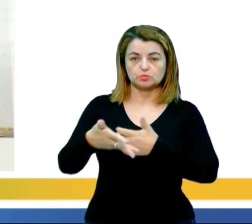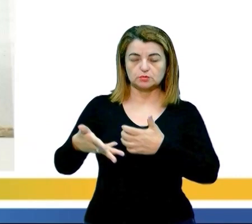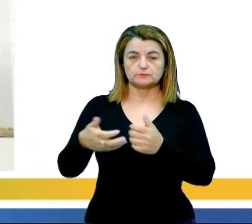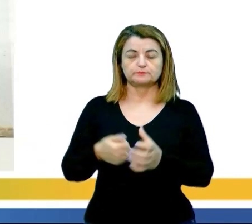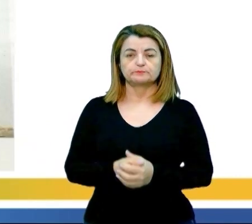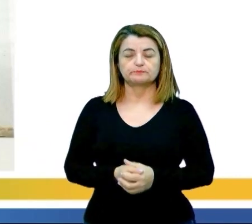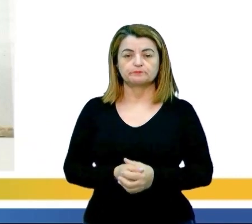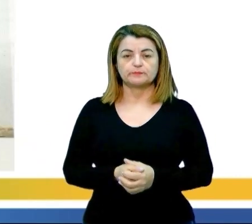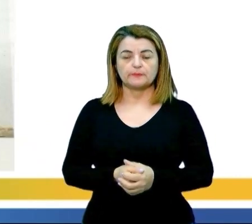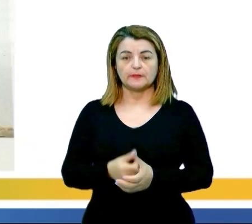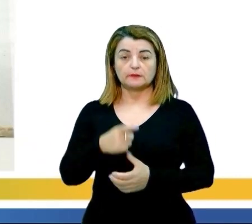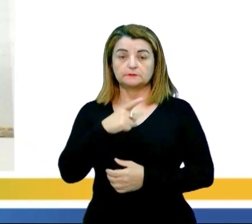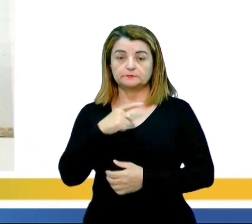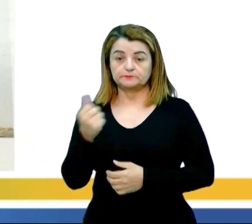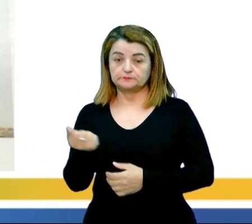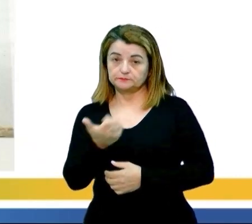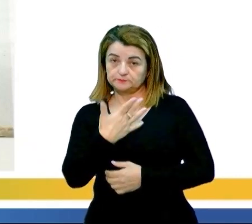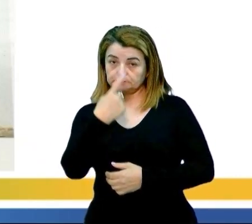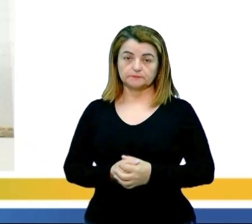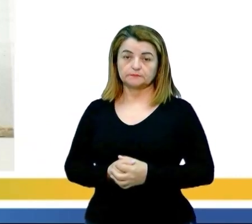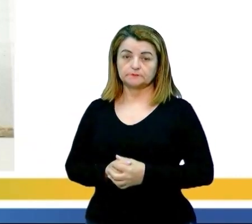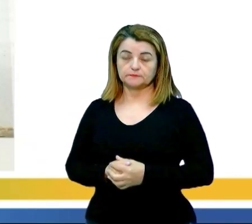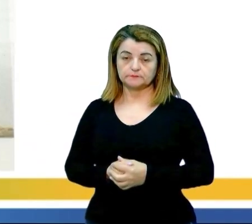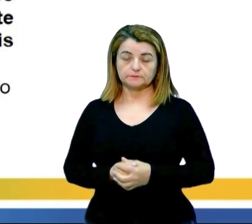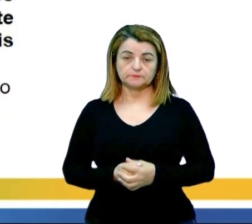a obra. Então, nós temos aí a imagem,